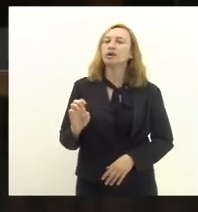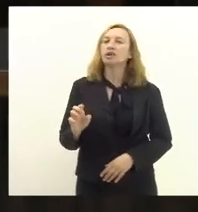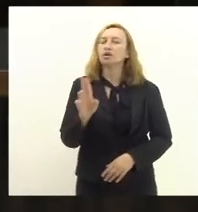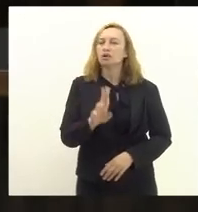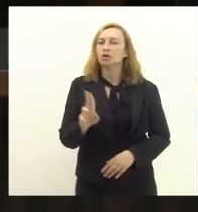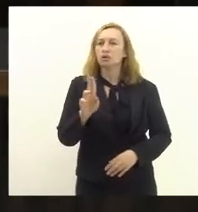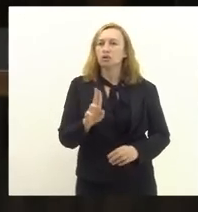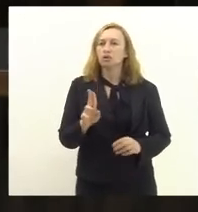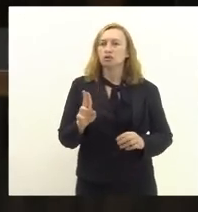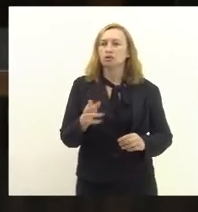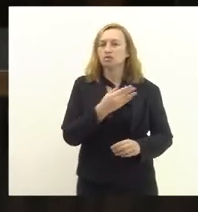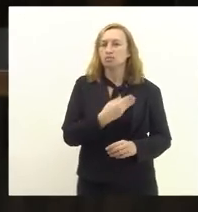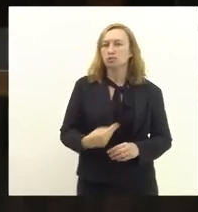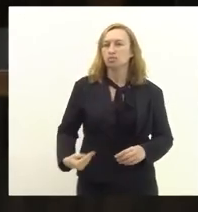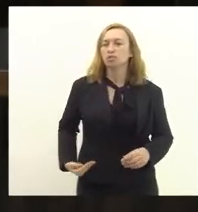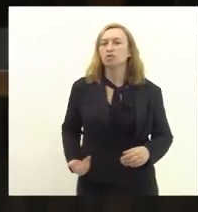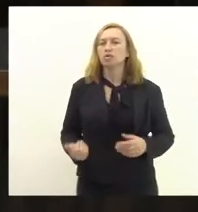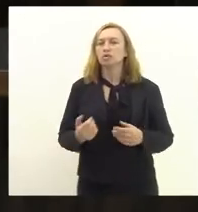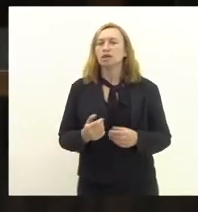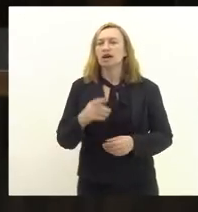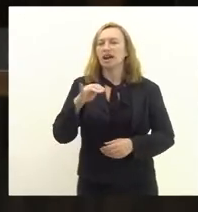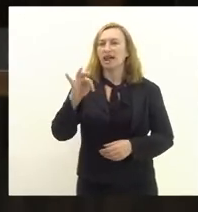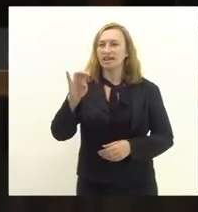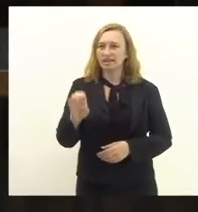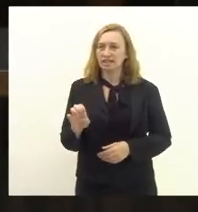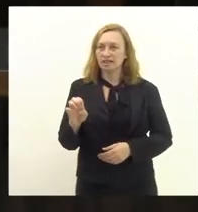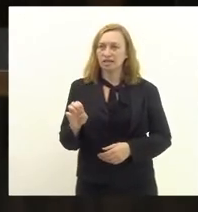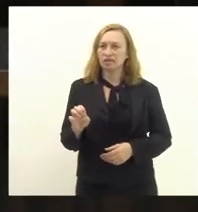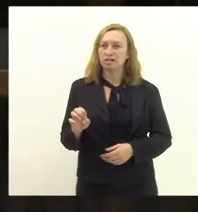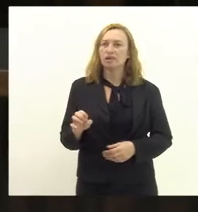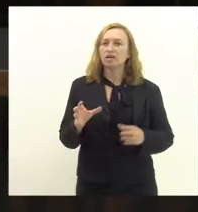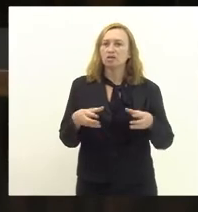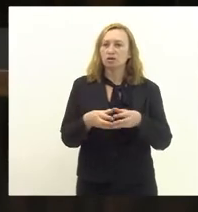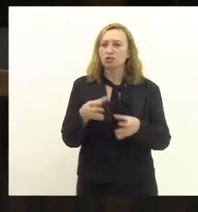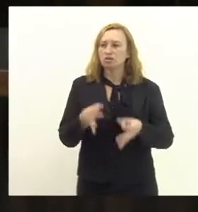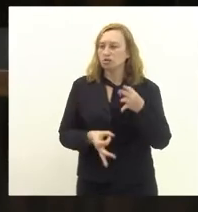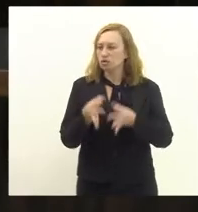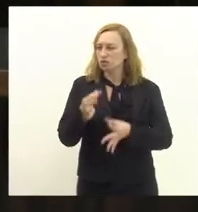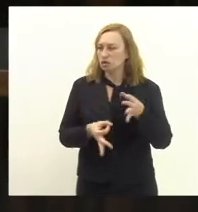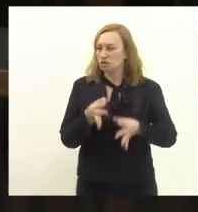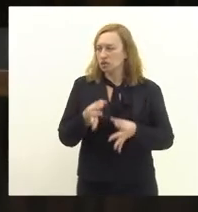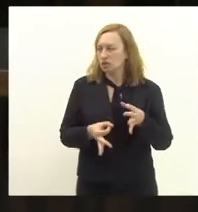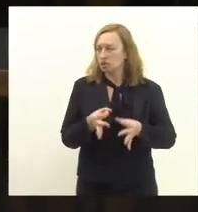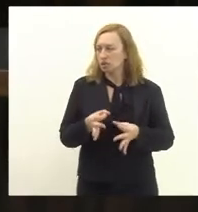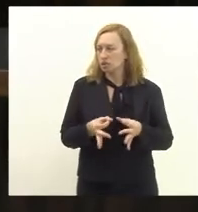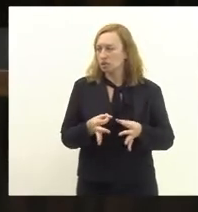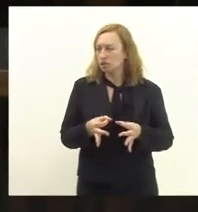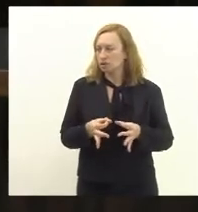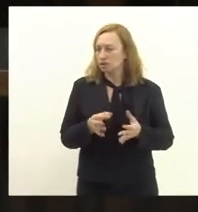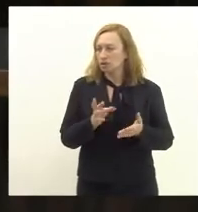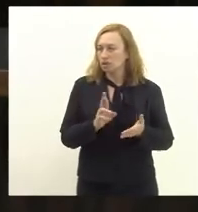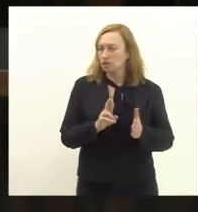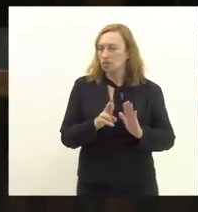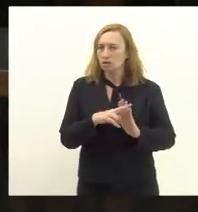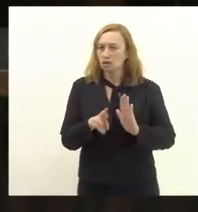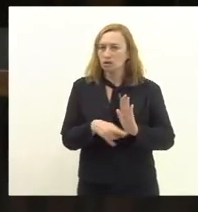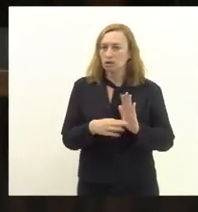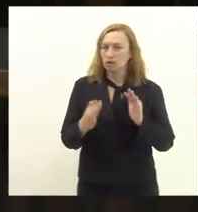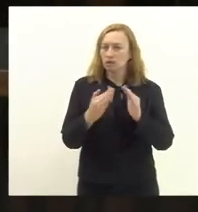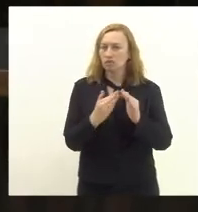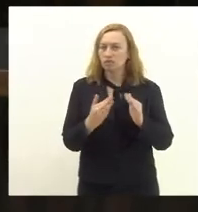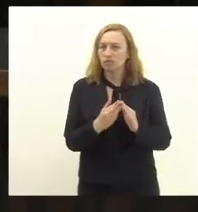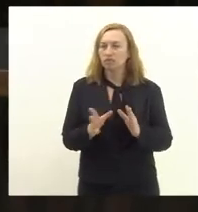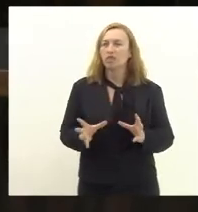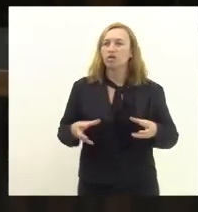pública, Associação Arlete Bilê, pendente de pareceres das comissões de Constituição e Justiça e de normas internas e proposições externas.